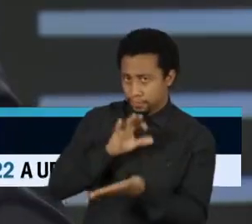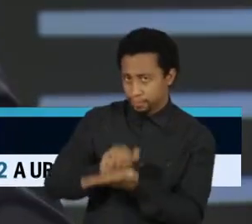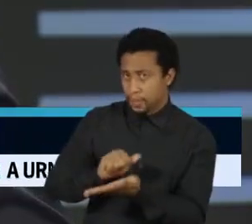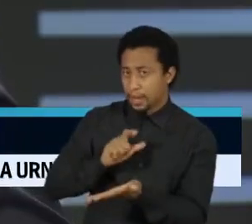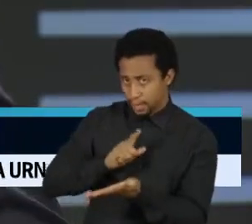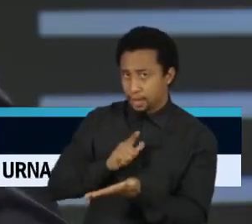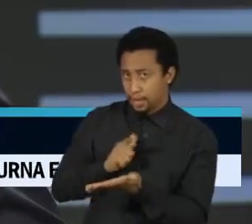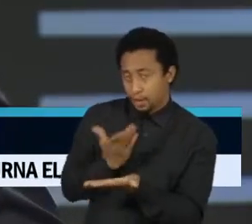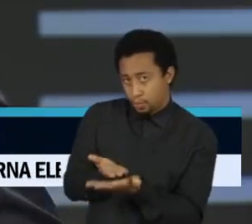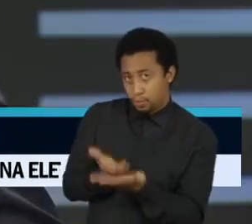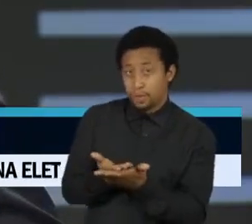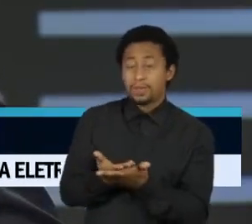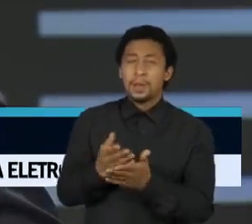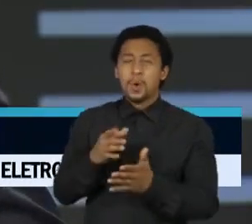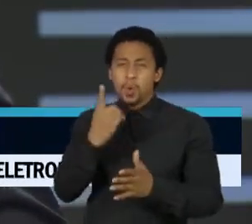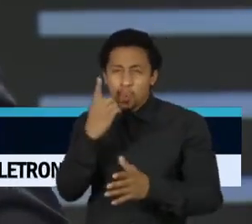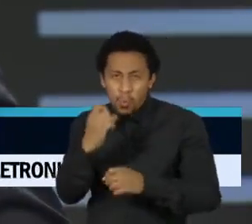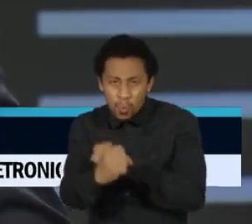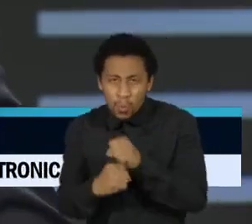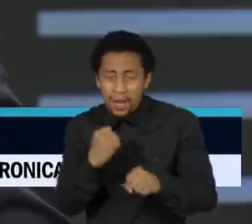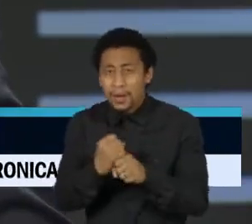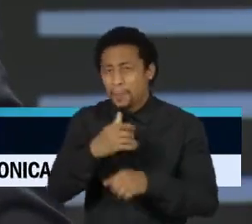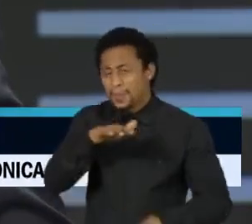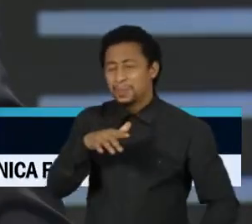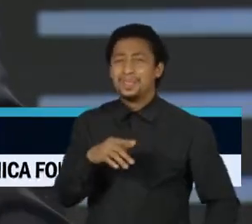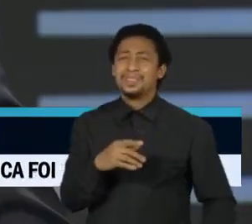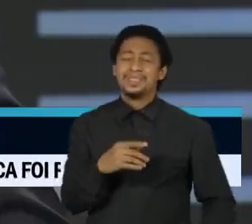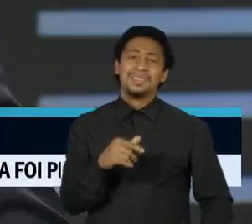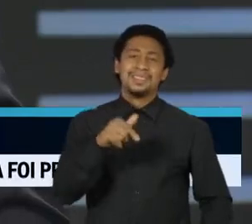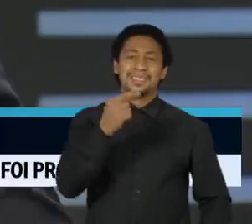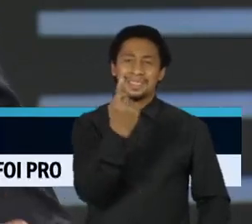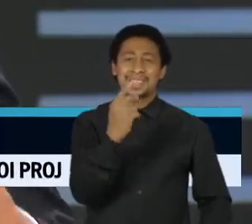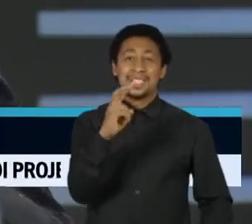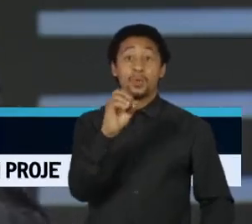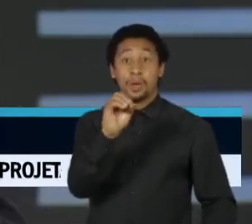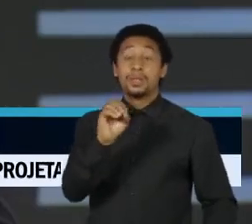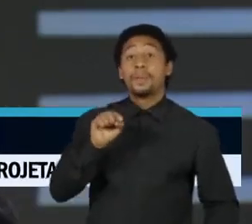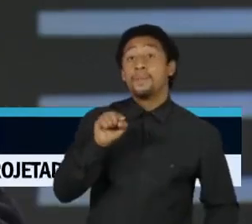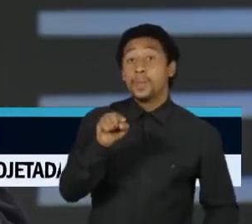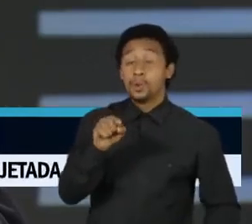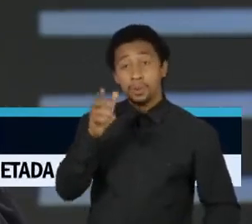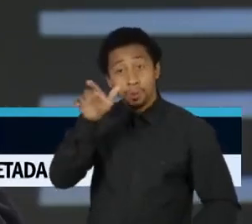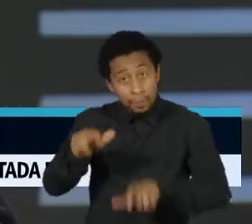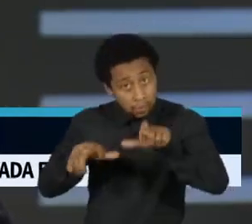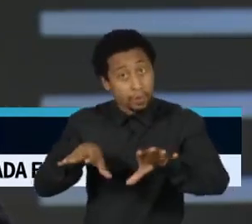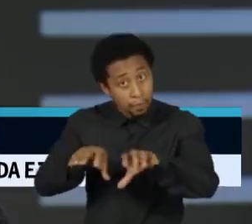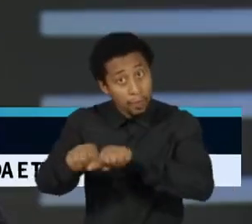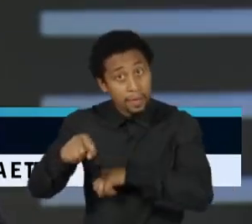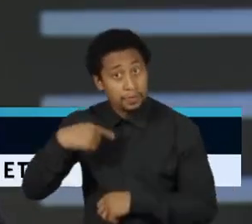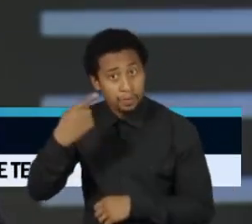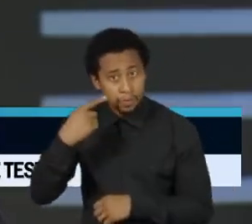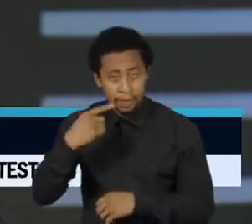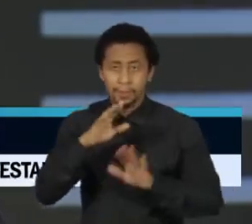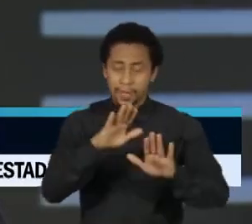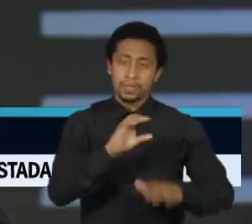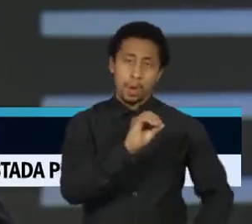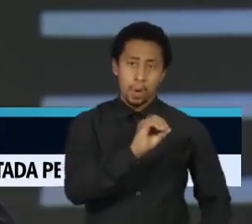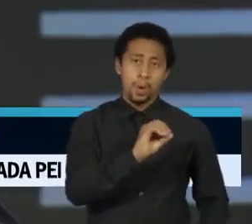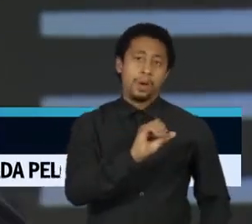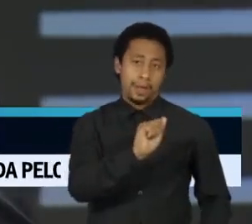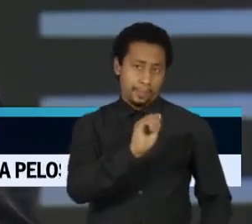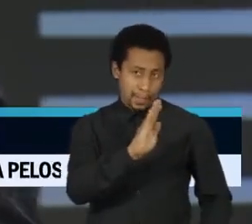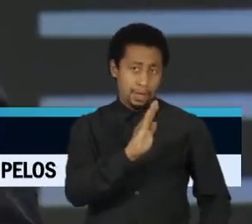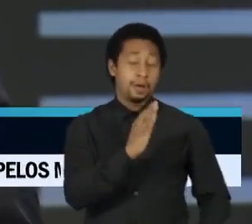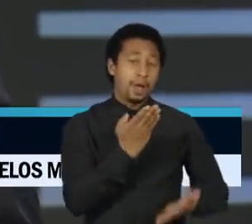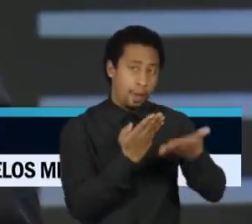150 mil formados. Desses 150 mil, a OAB, em média, no histórico, tem aprovado 20%.